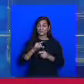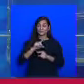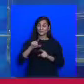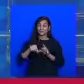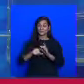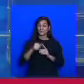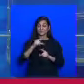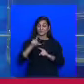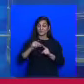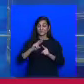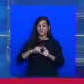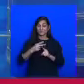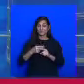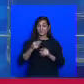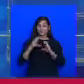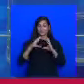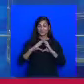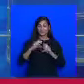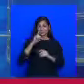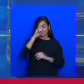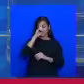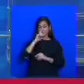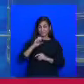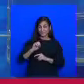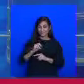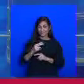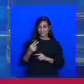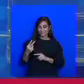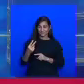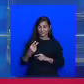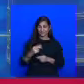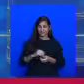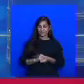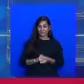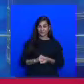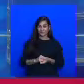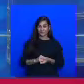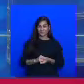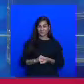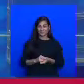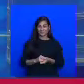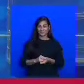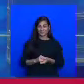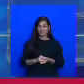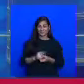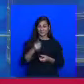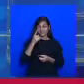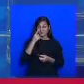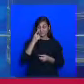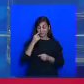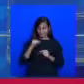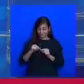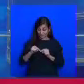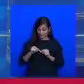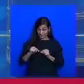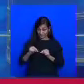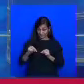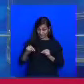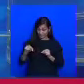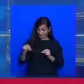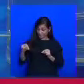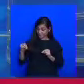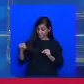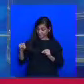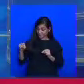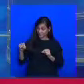dupla cena, bola amarela, número 02, amarela 02. Vamos conferir as